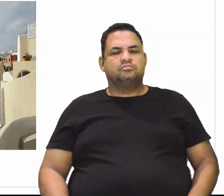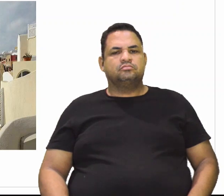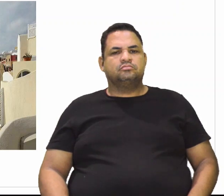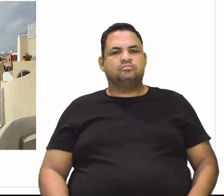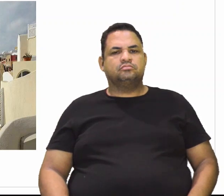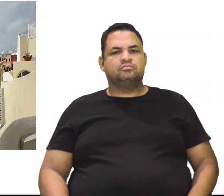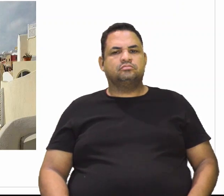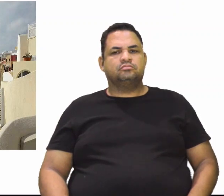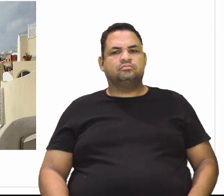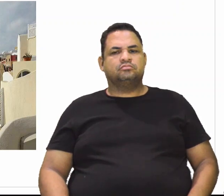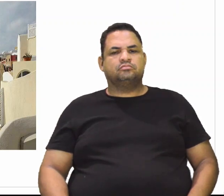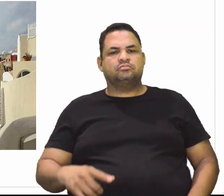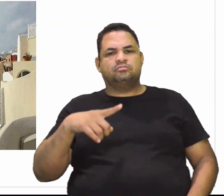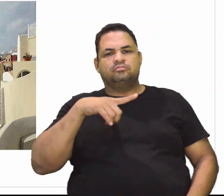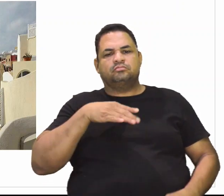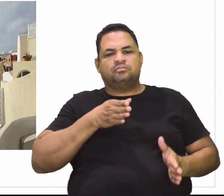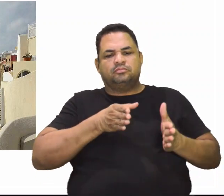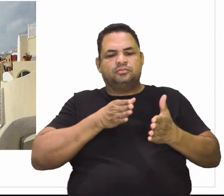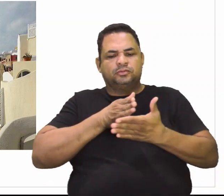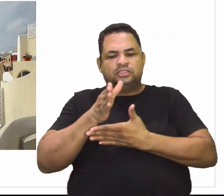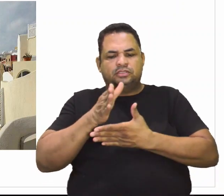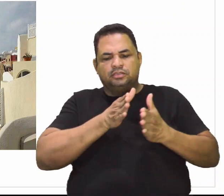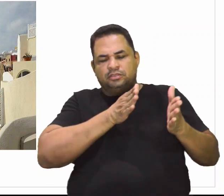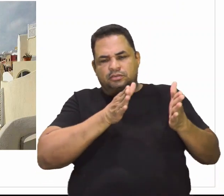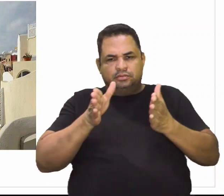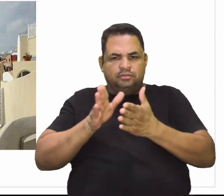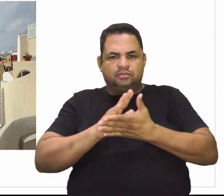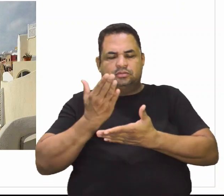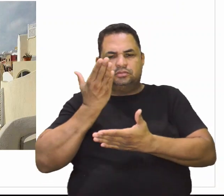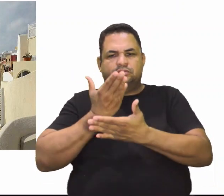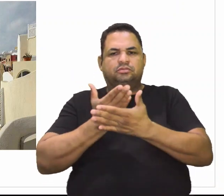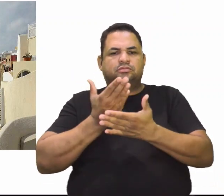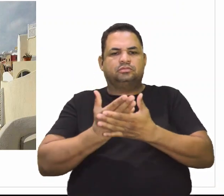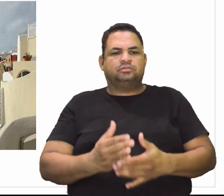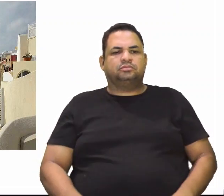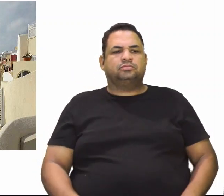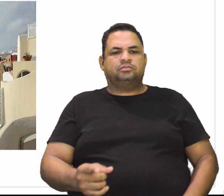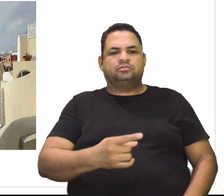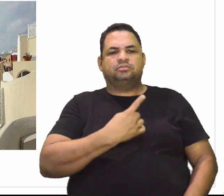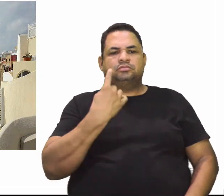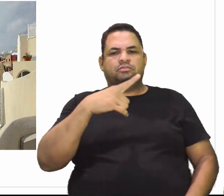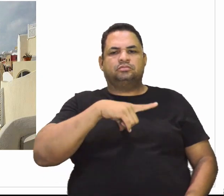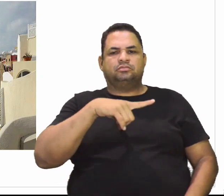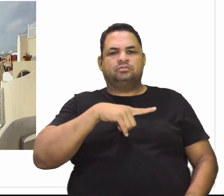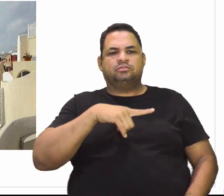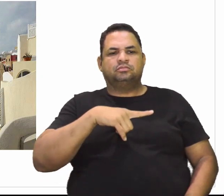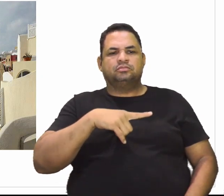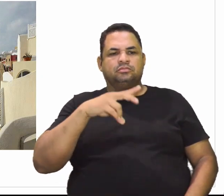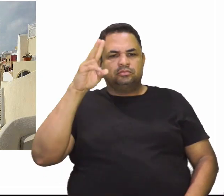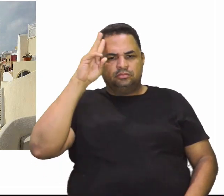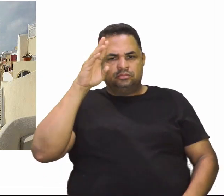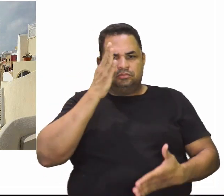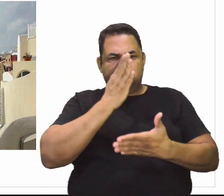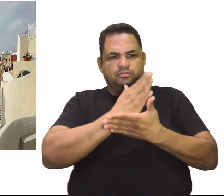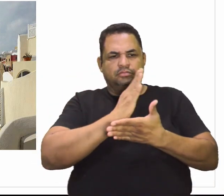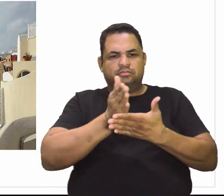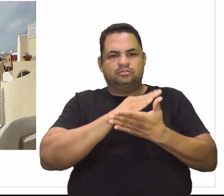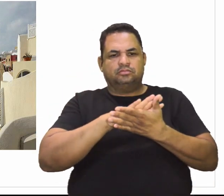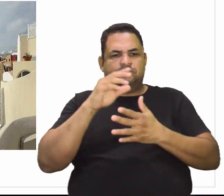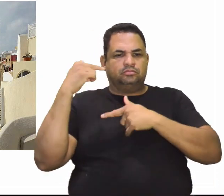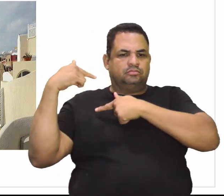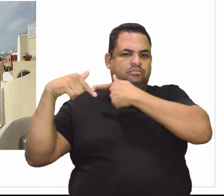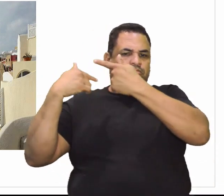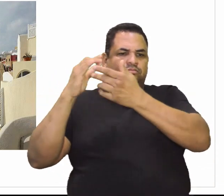E a Grécia ela passa por alguns períodos a ser estudado. Nós temos a história da Grécia dividida em, tradicionalmente,